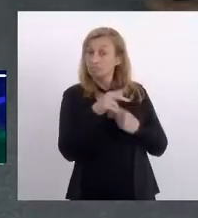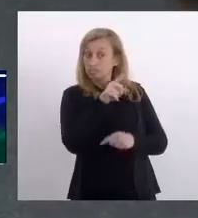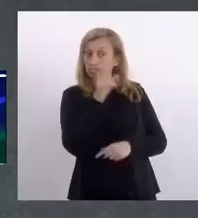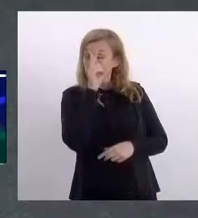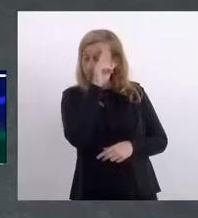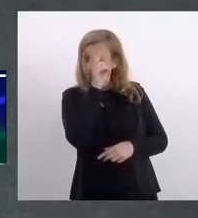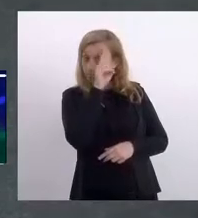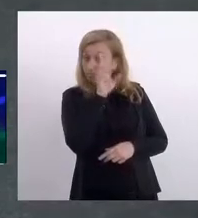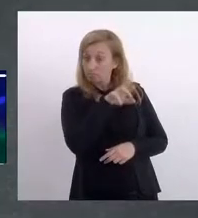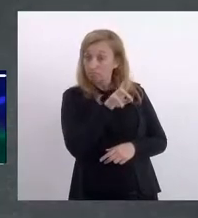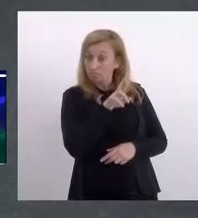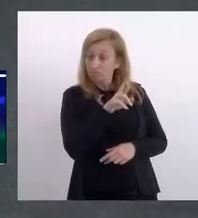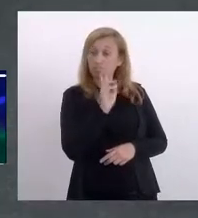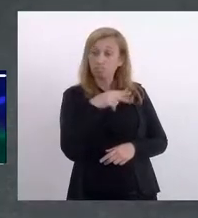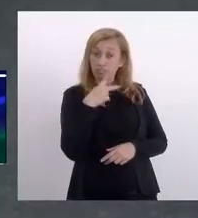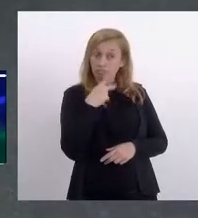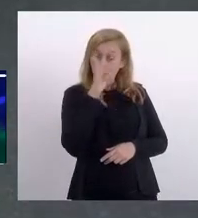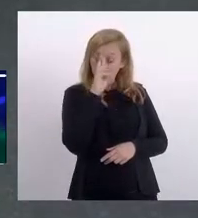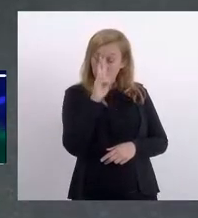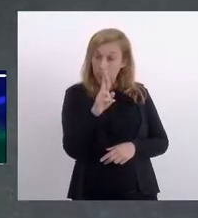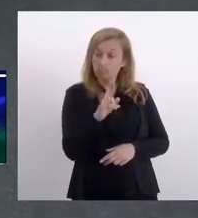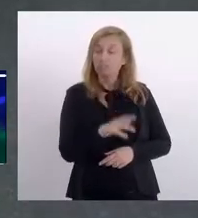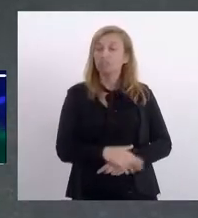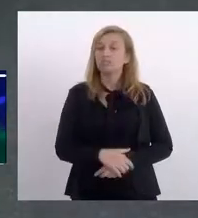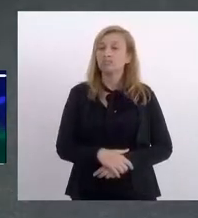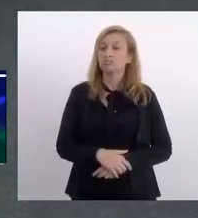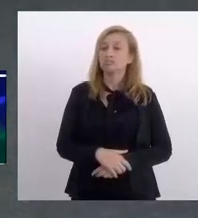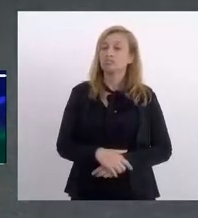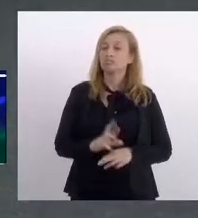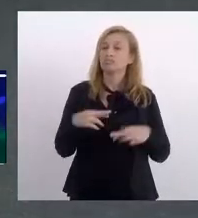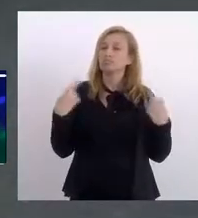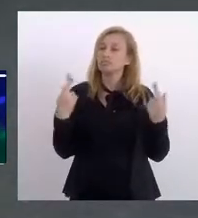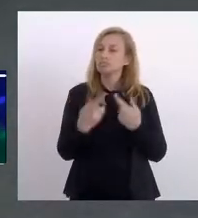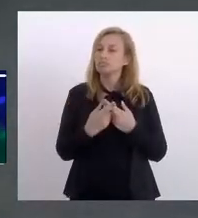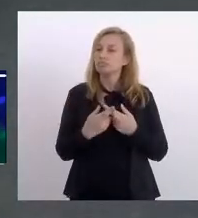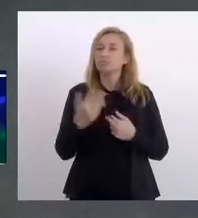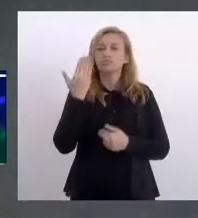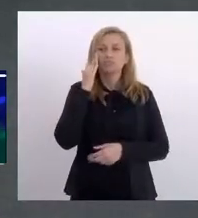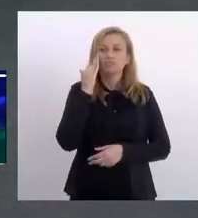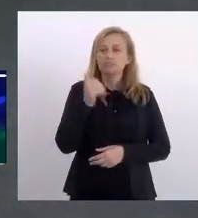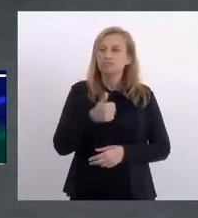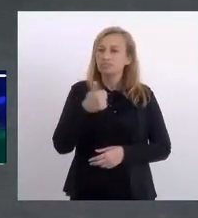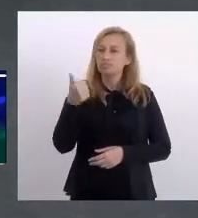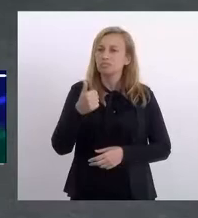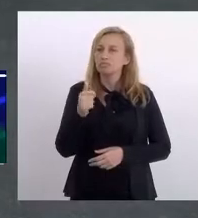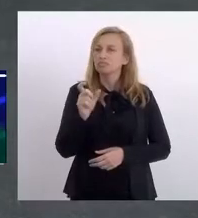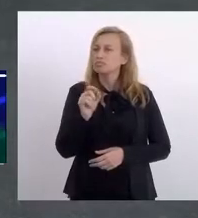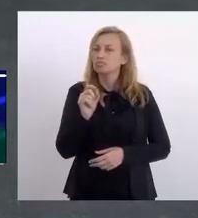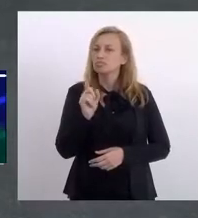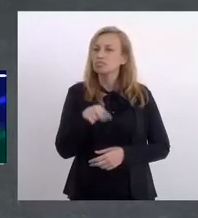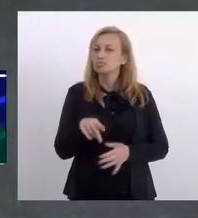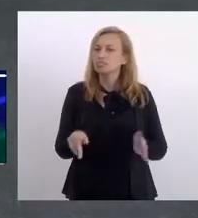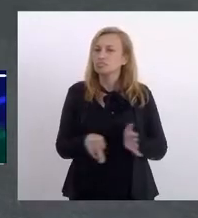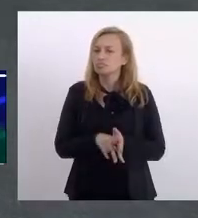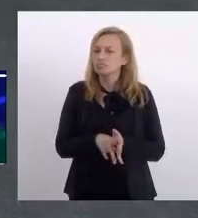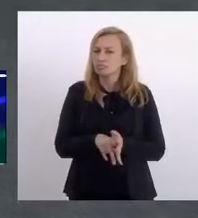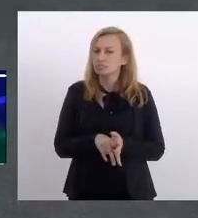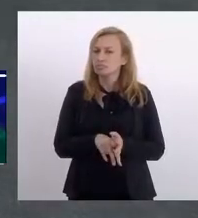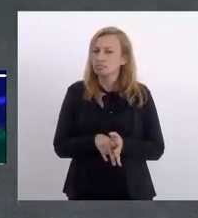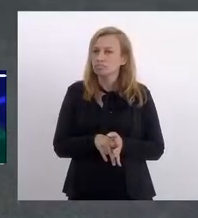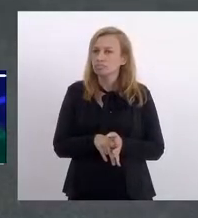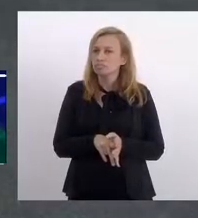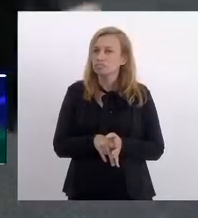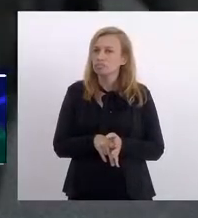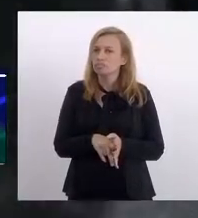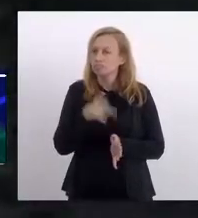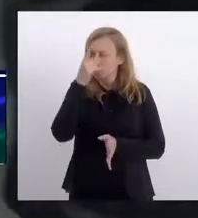falei com Vossa Excelência que a gente ia nos reunirmos para entender o que que era o projeto. E assim,